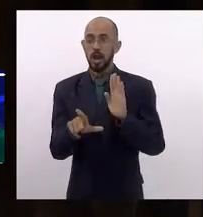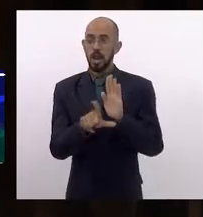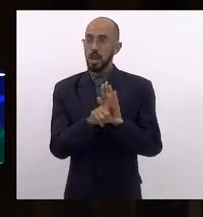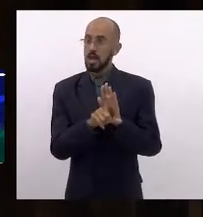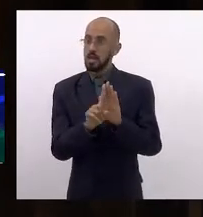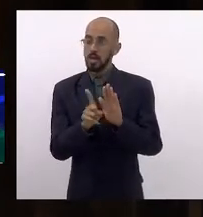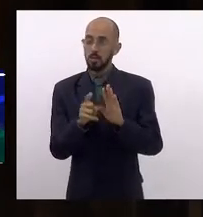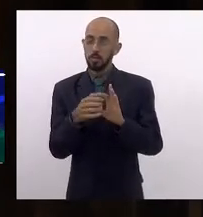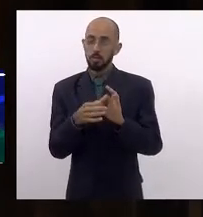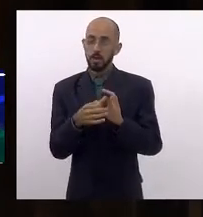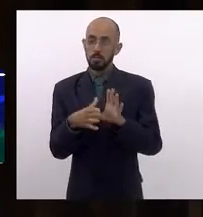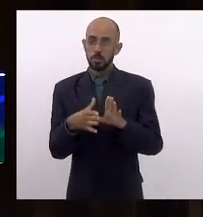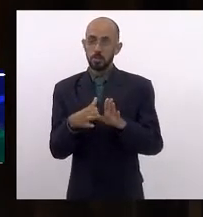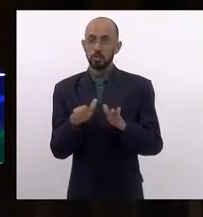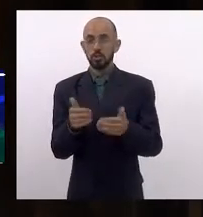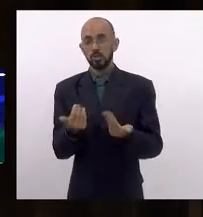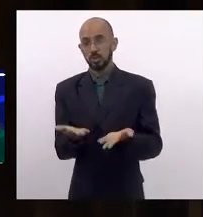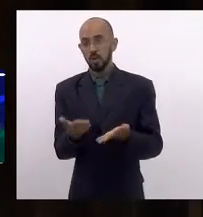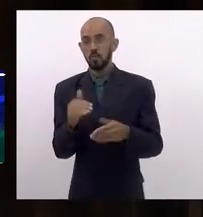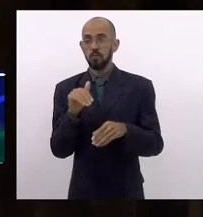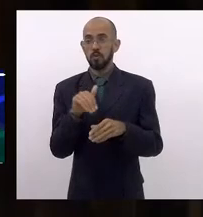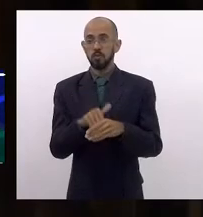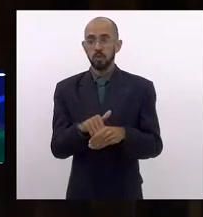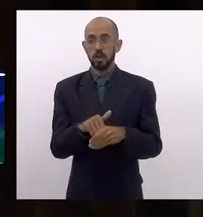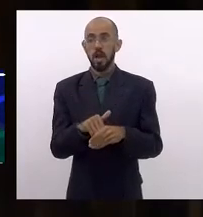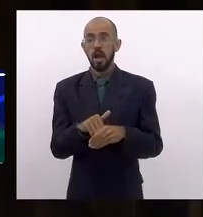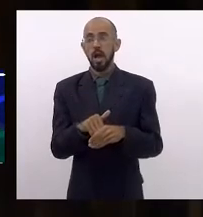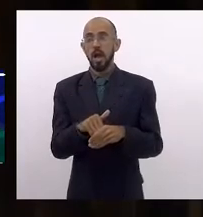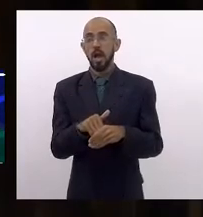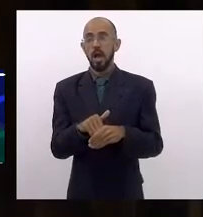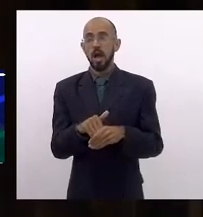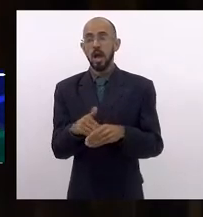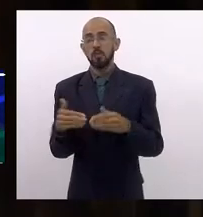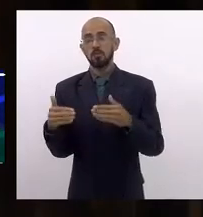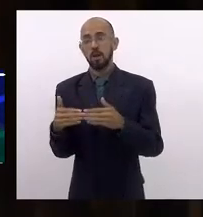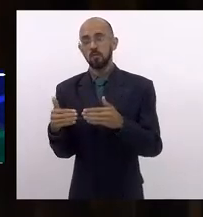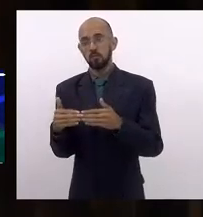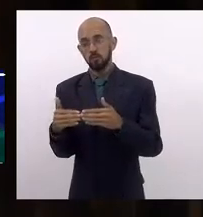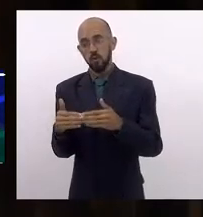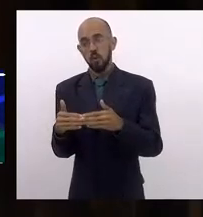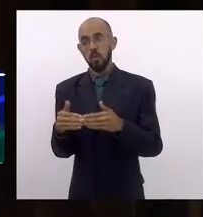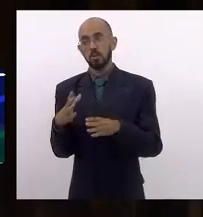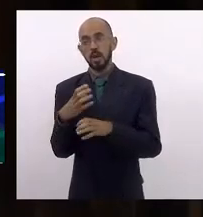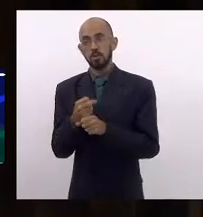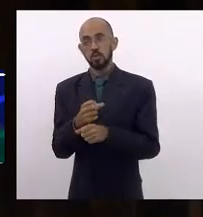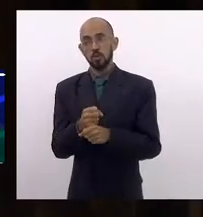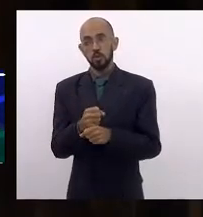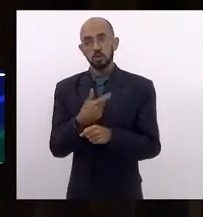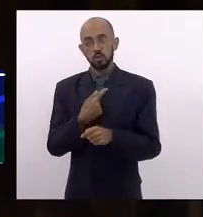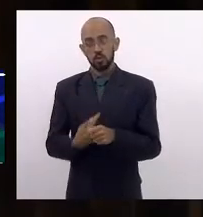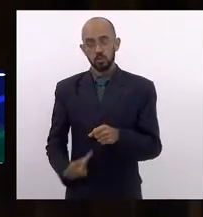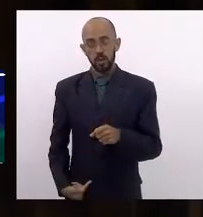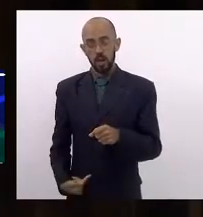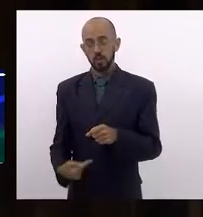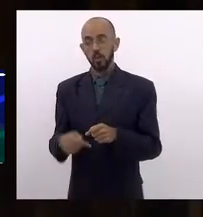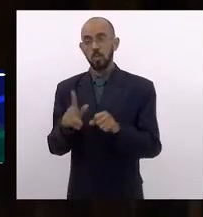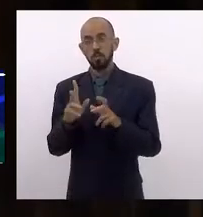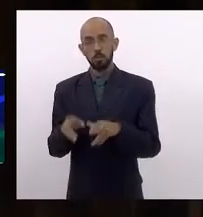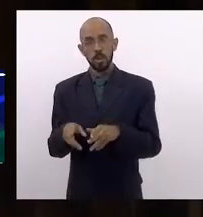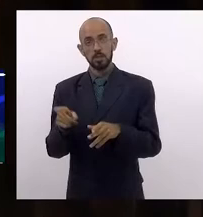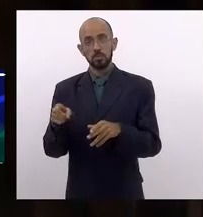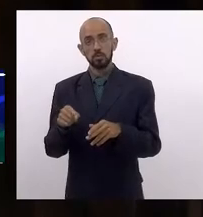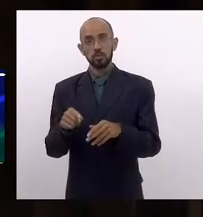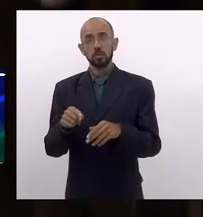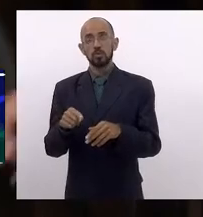não me permite tá então eu vou votar a favor das contas do governador Tá mesmo tendo